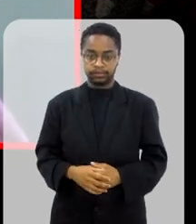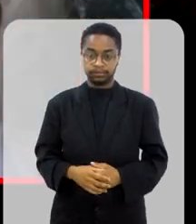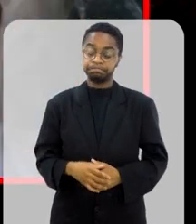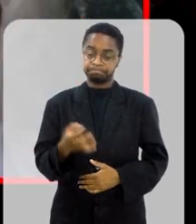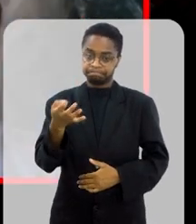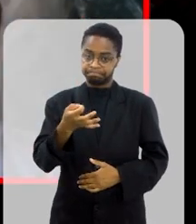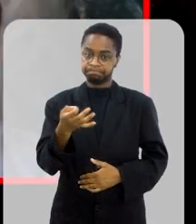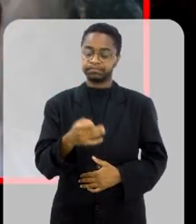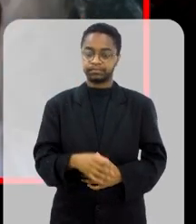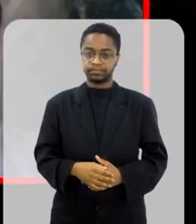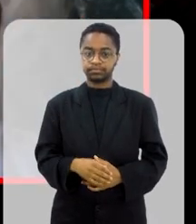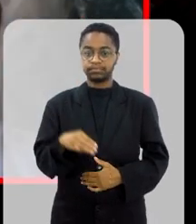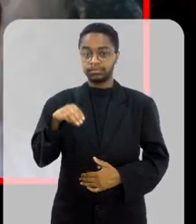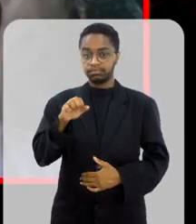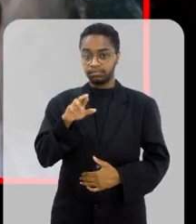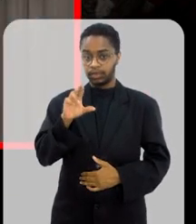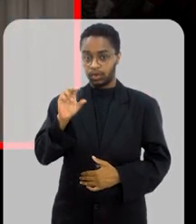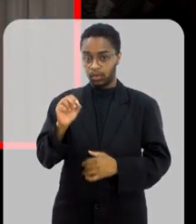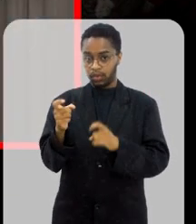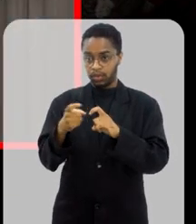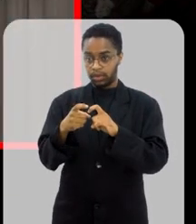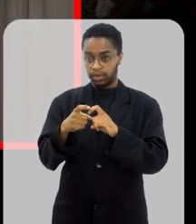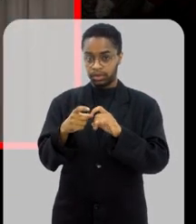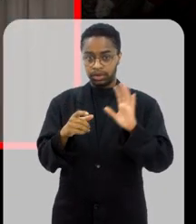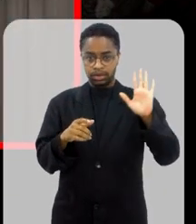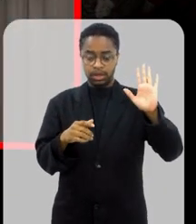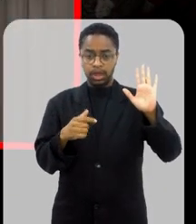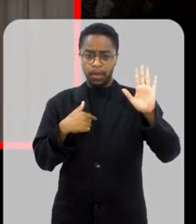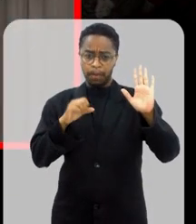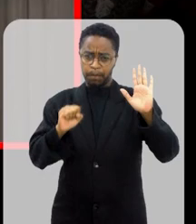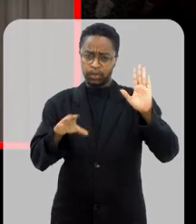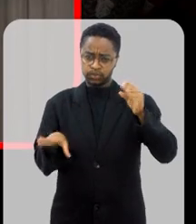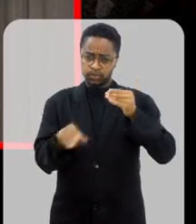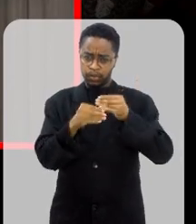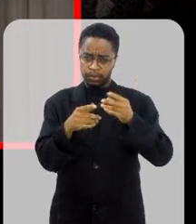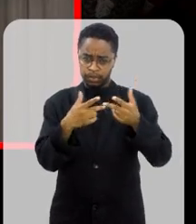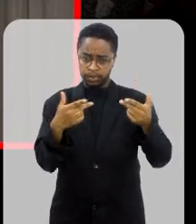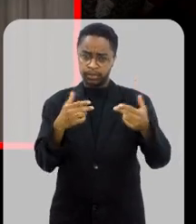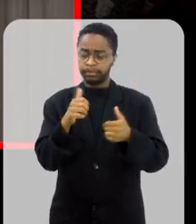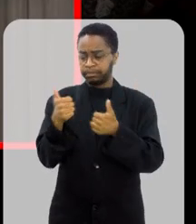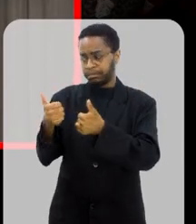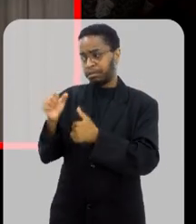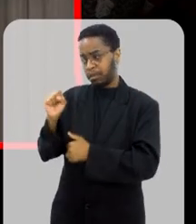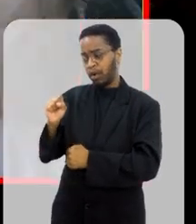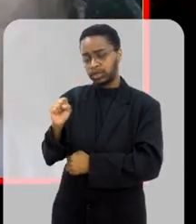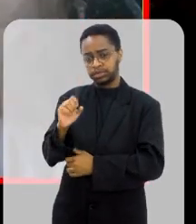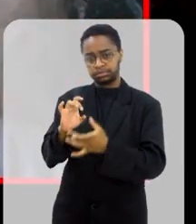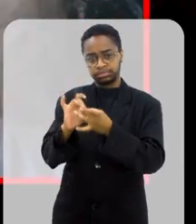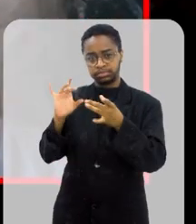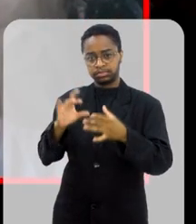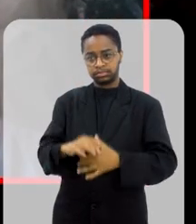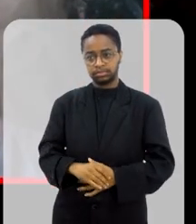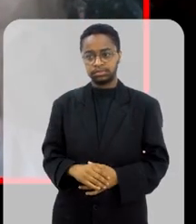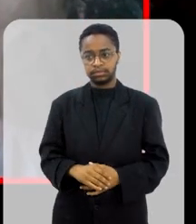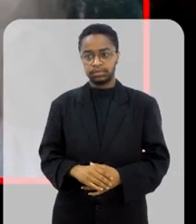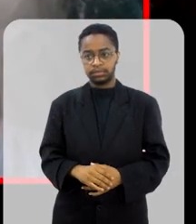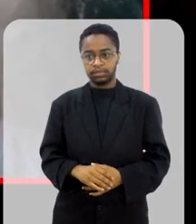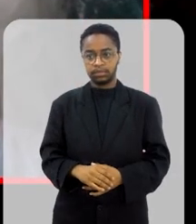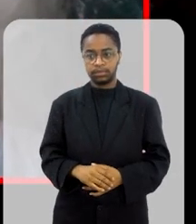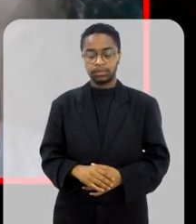importante. Com certeza. Doutor Marco, a gente está falando aqui a Deixa nível eu municipal. complementar uma coisinha. Claro, Rafaela, fica à